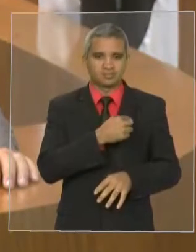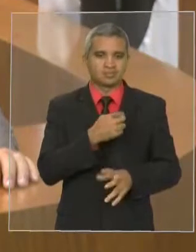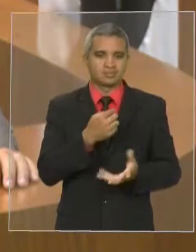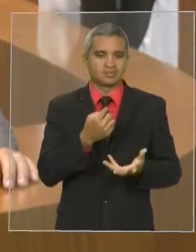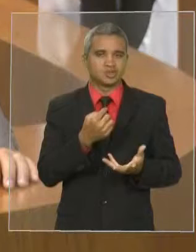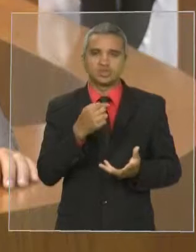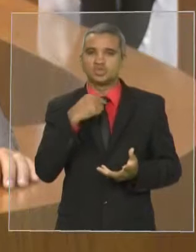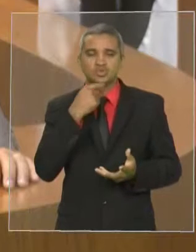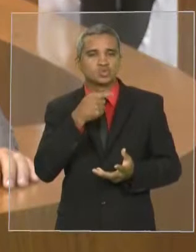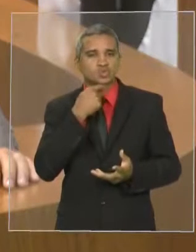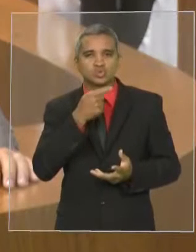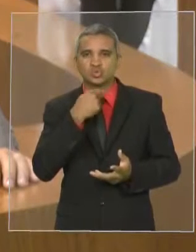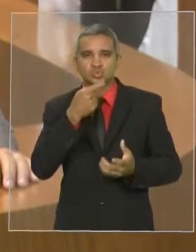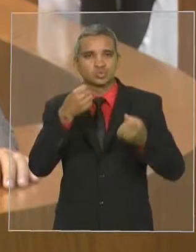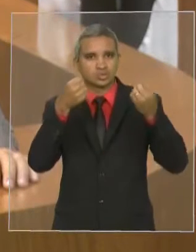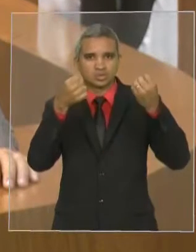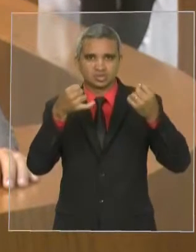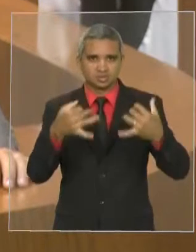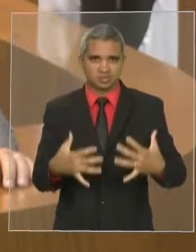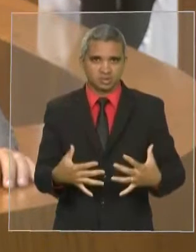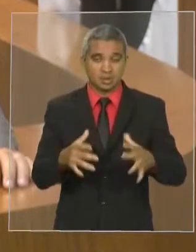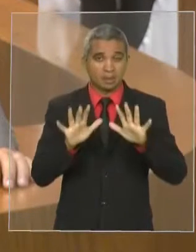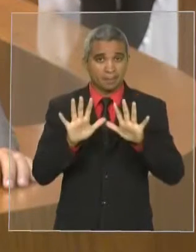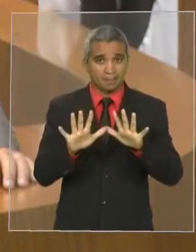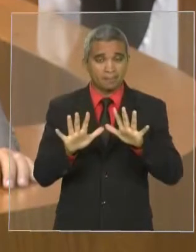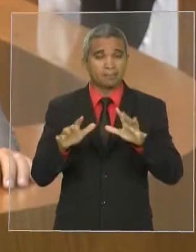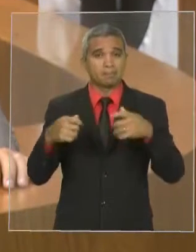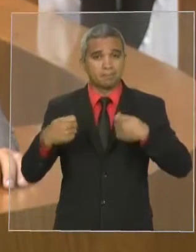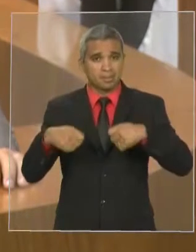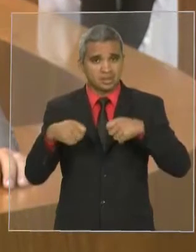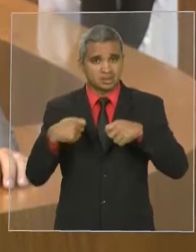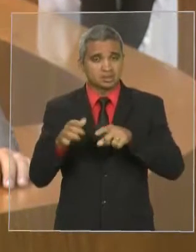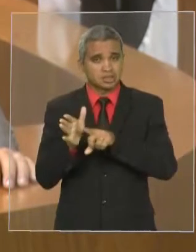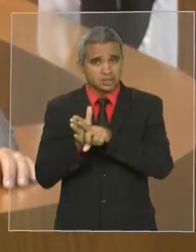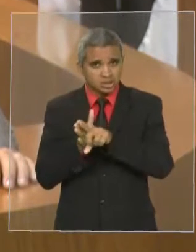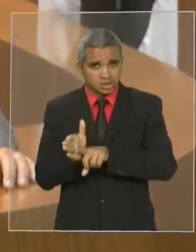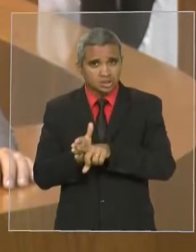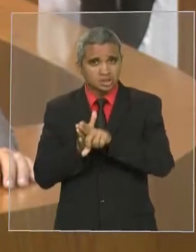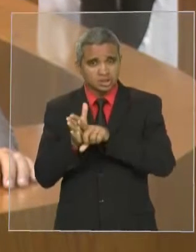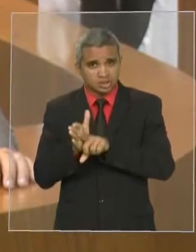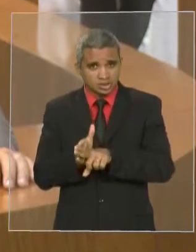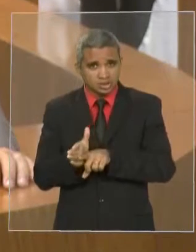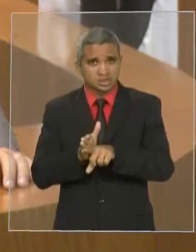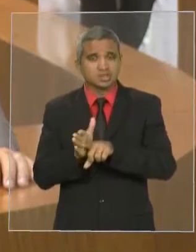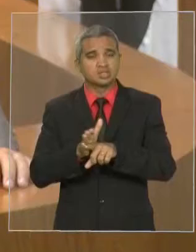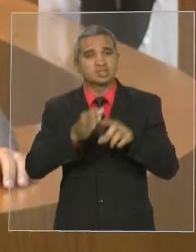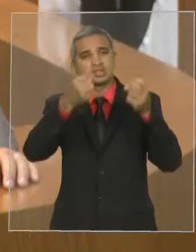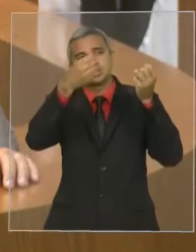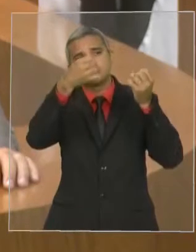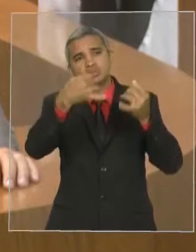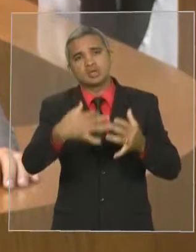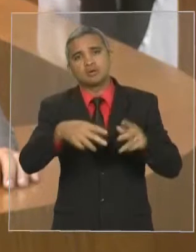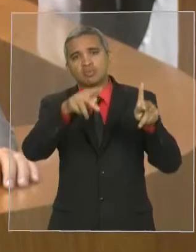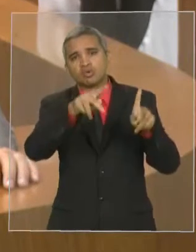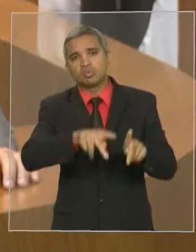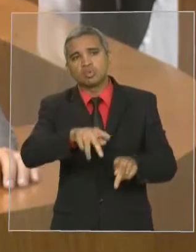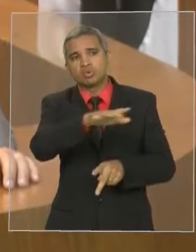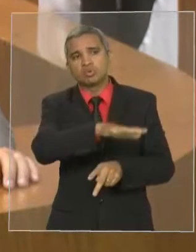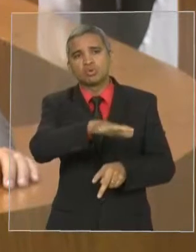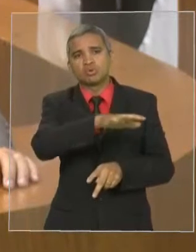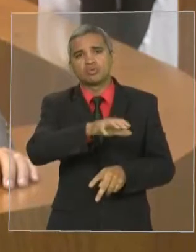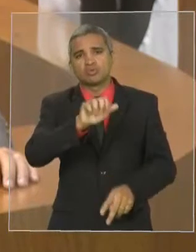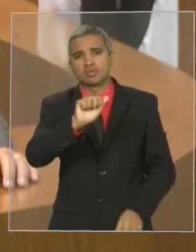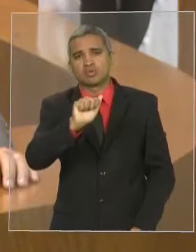explicação lógica, nós temos que encontrar uma explicação que se possa dar para a comunidade de Afonso Cunha, para que não se